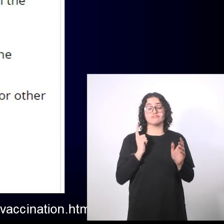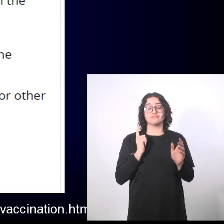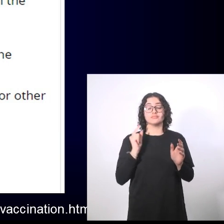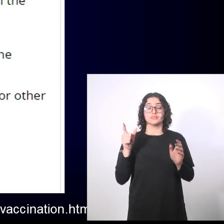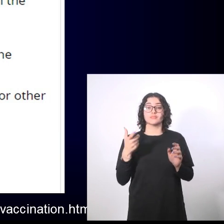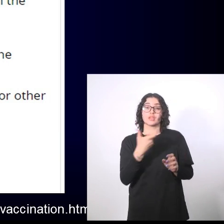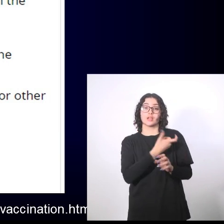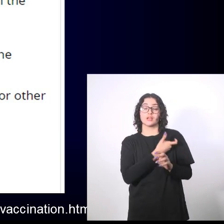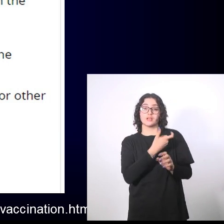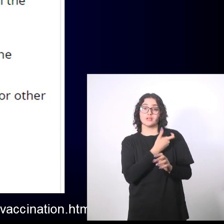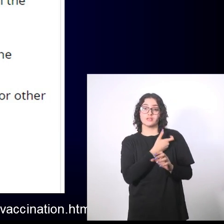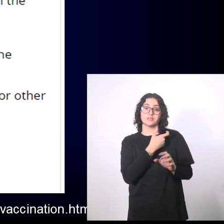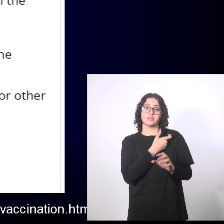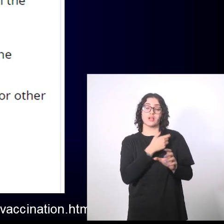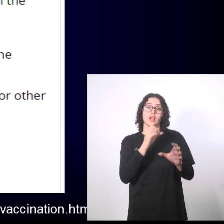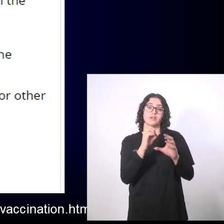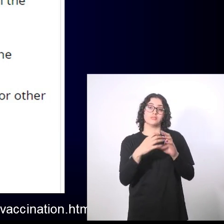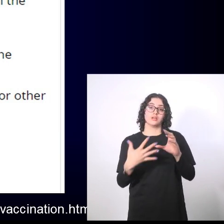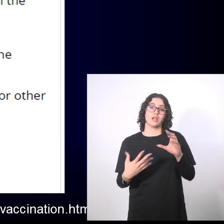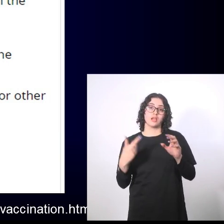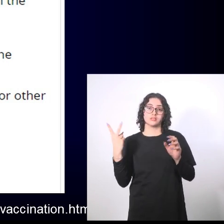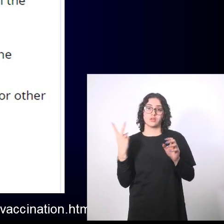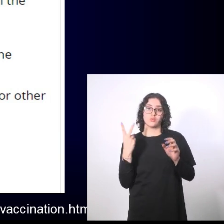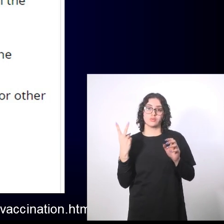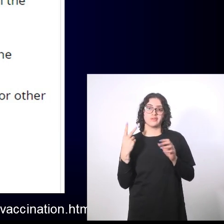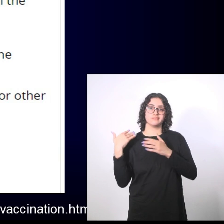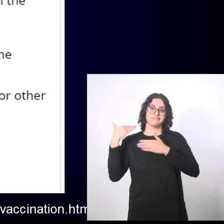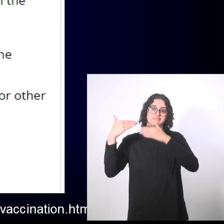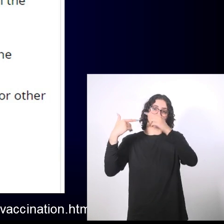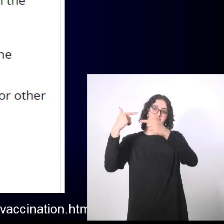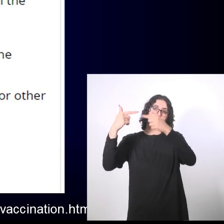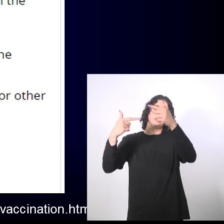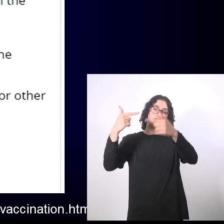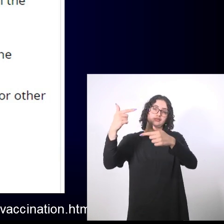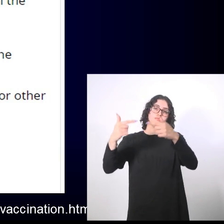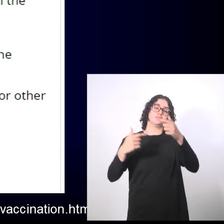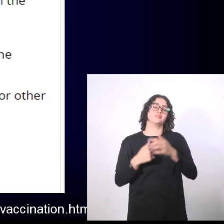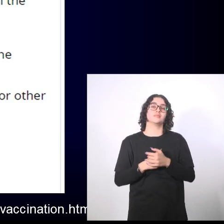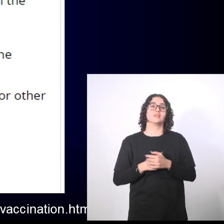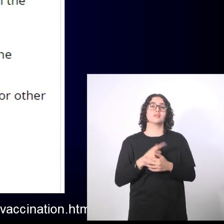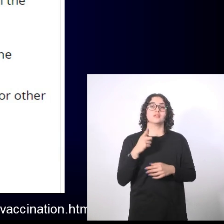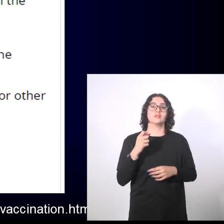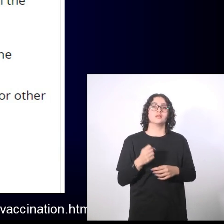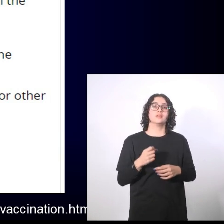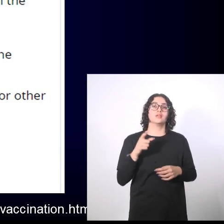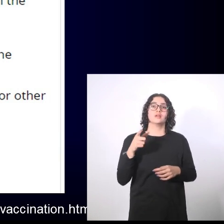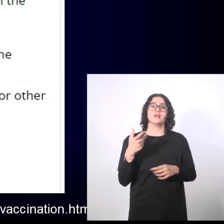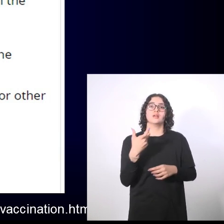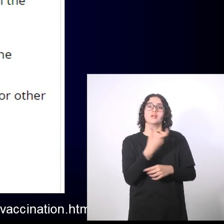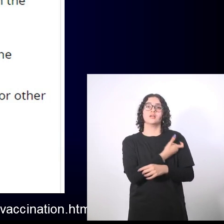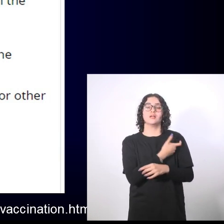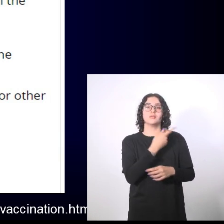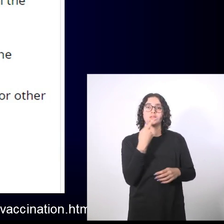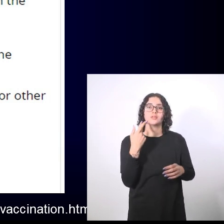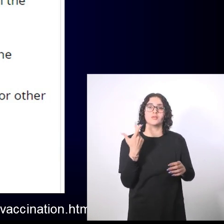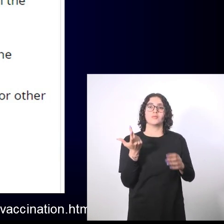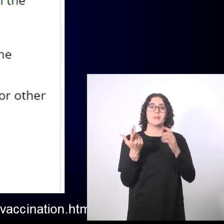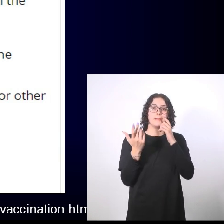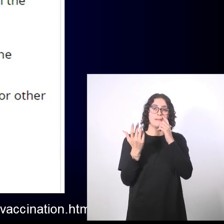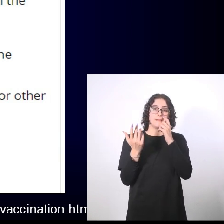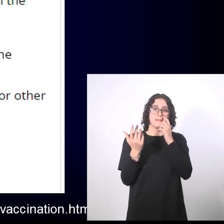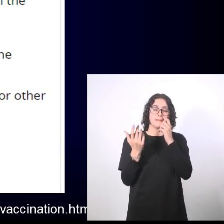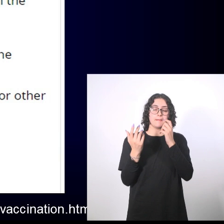dessa vacina, né? Que é a vacina de segunda geração. Então, como citei, você não vai aplicar em imunodeprimido, você não vai aplicar em gestante,